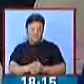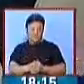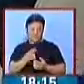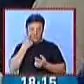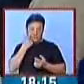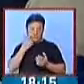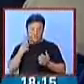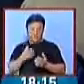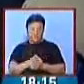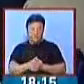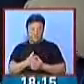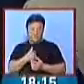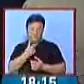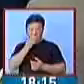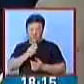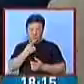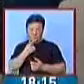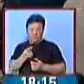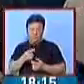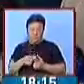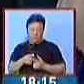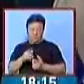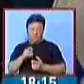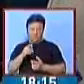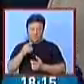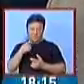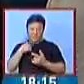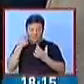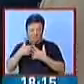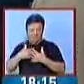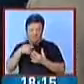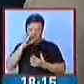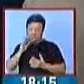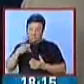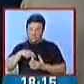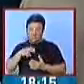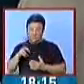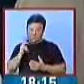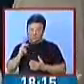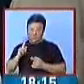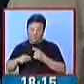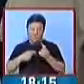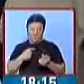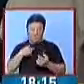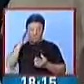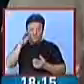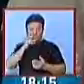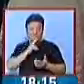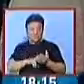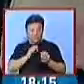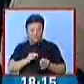Olha, eu costumo dizer, quando muitas vezes é merecida, 18 anos depois, não sei se